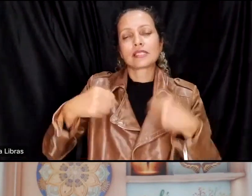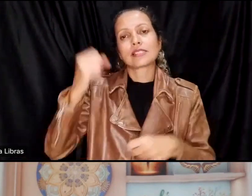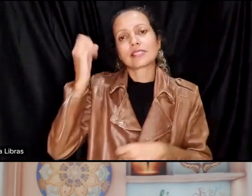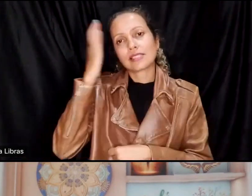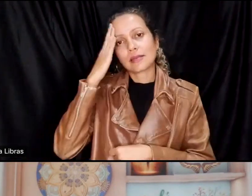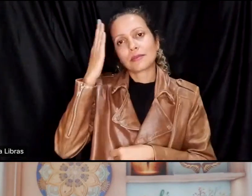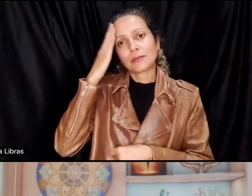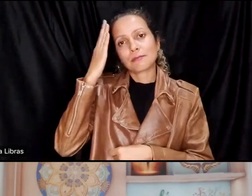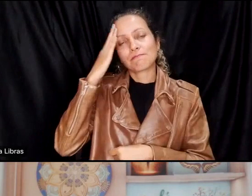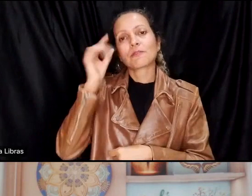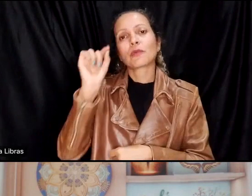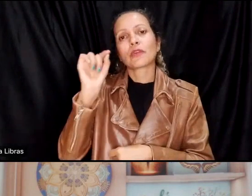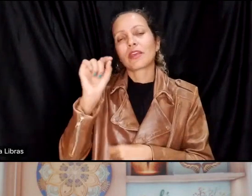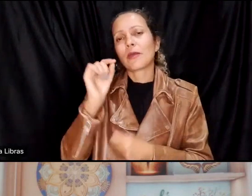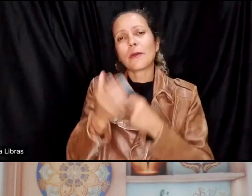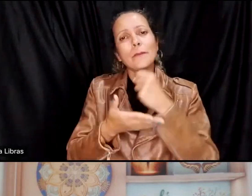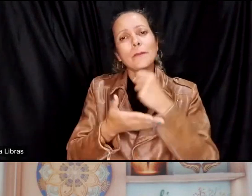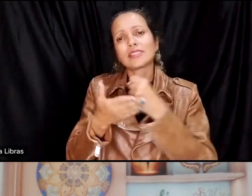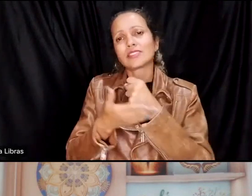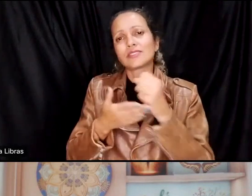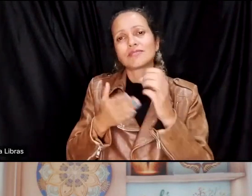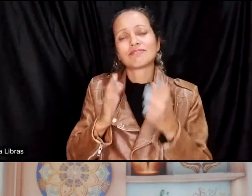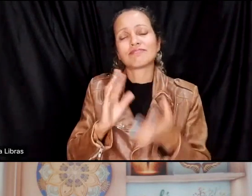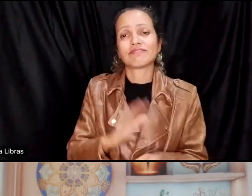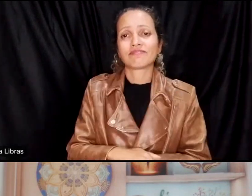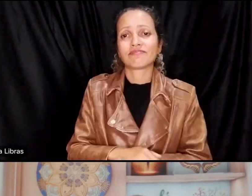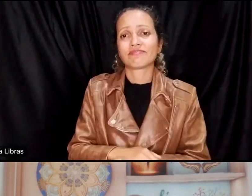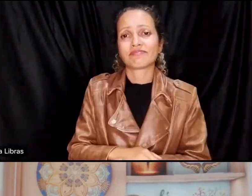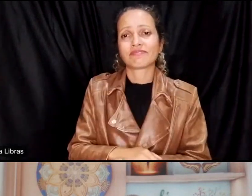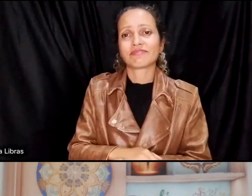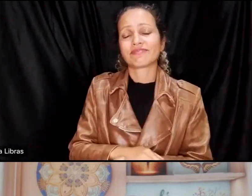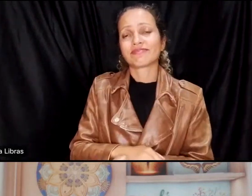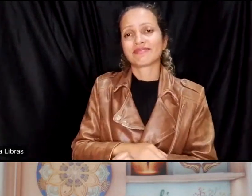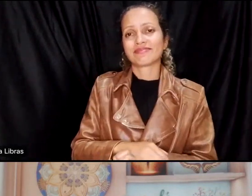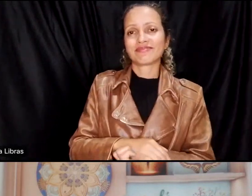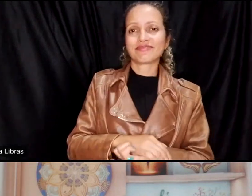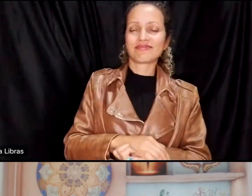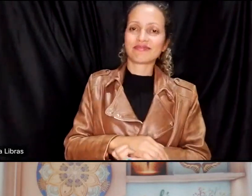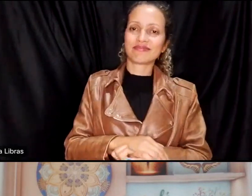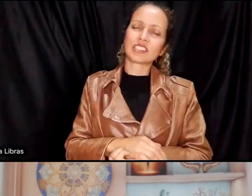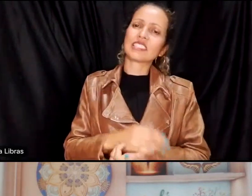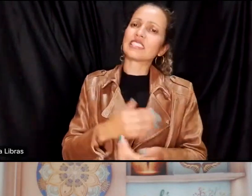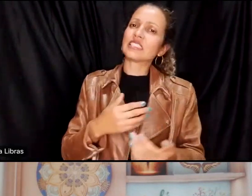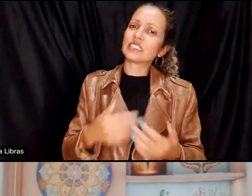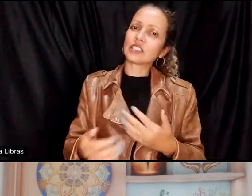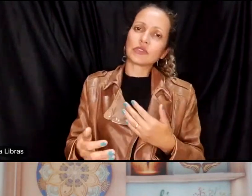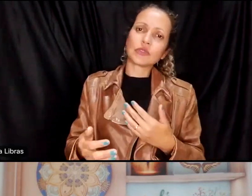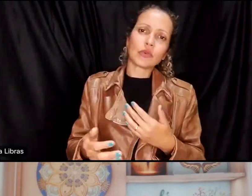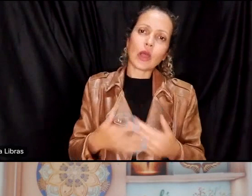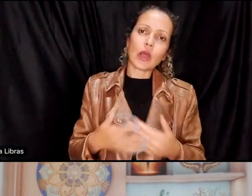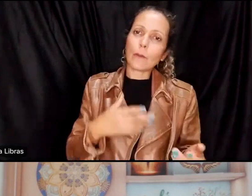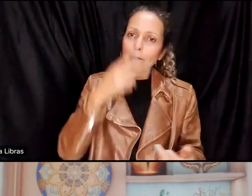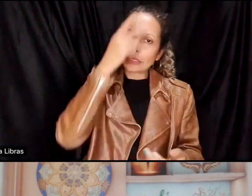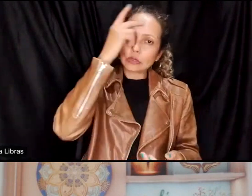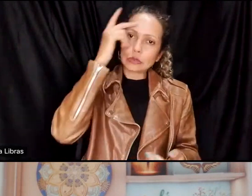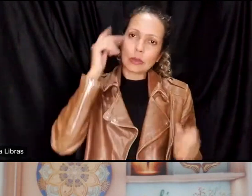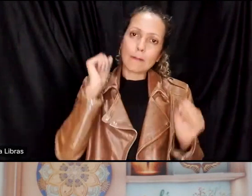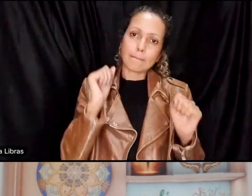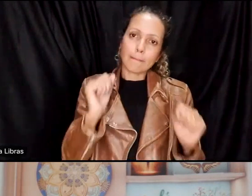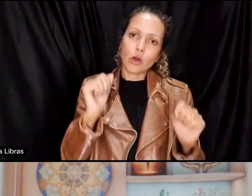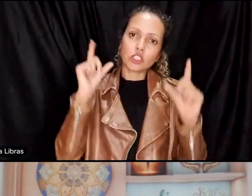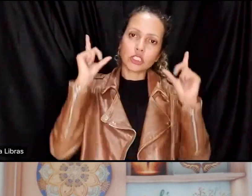Apesar que é uma coisa tão óbvia, qualquer um pode ficar surdo a qualquer momento.